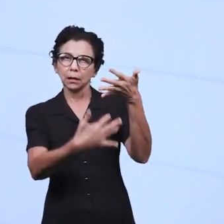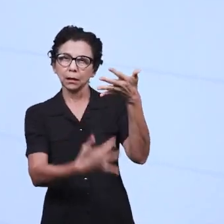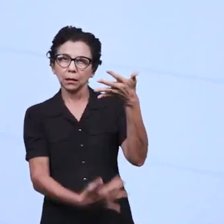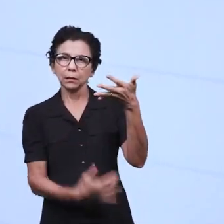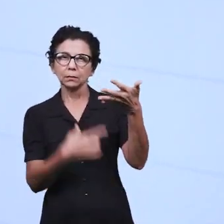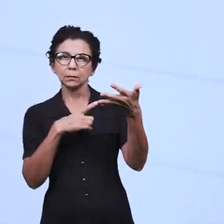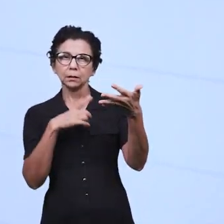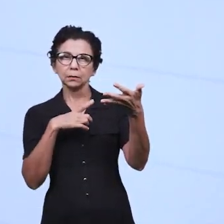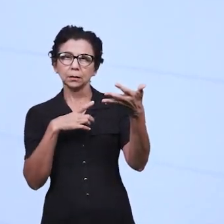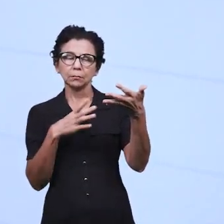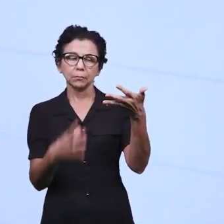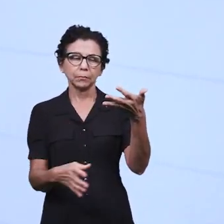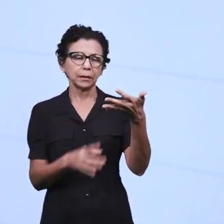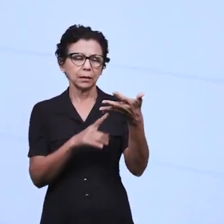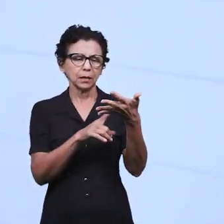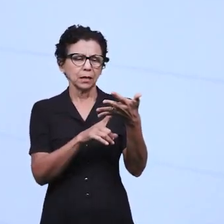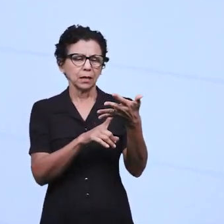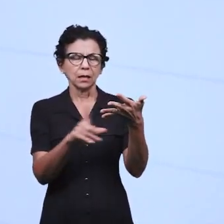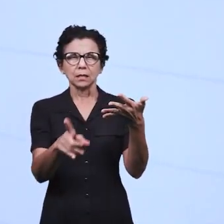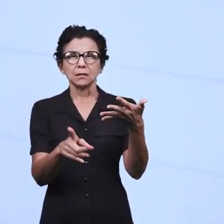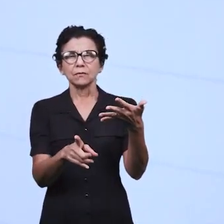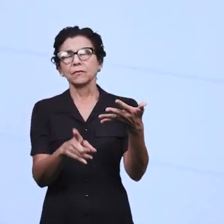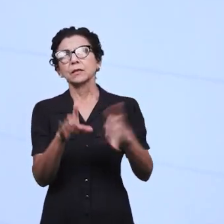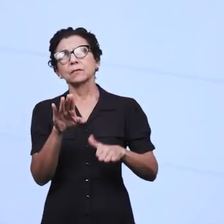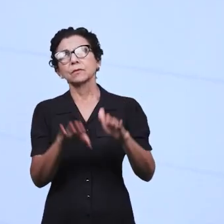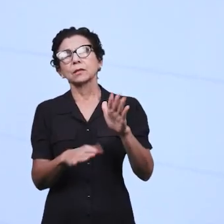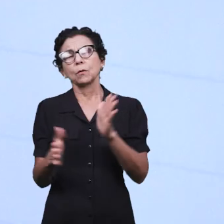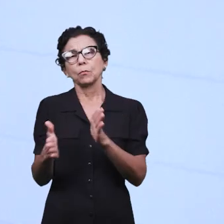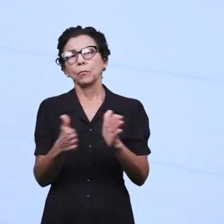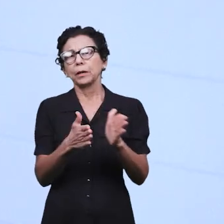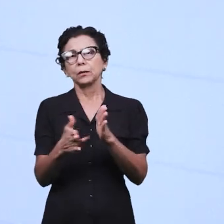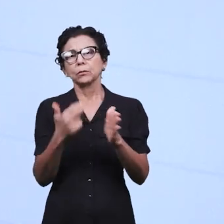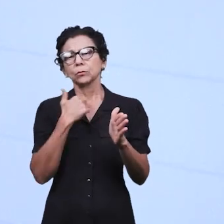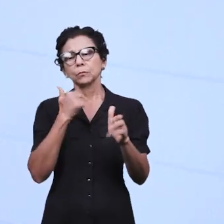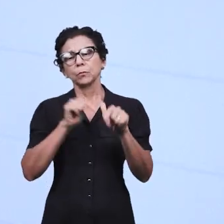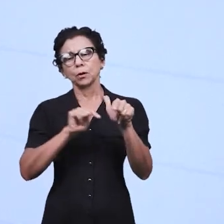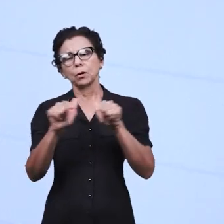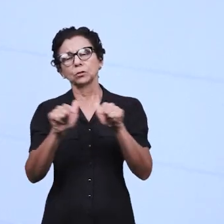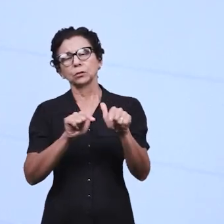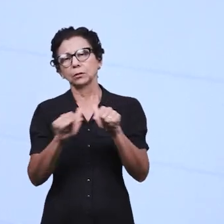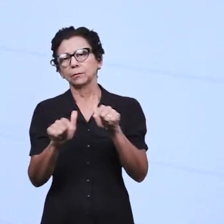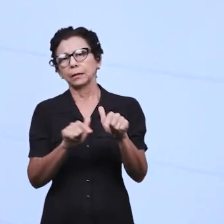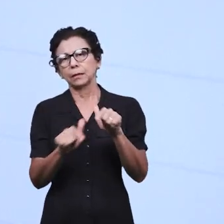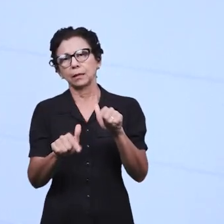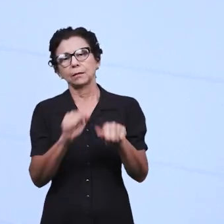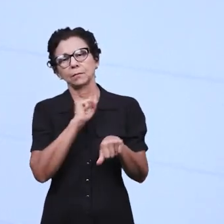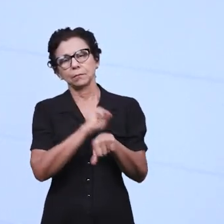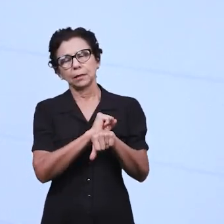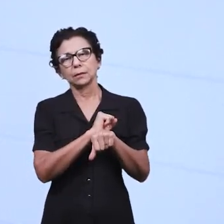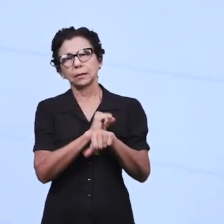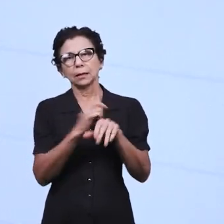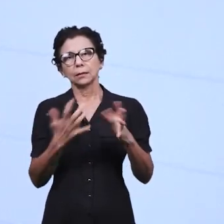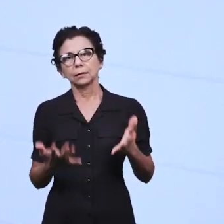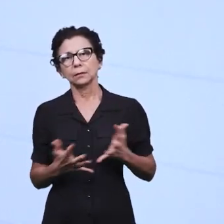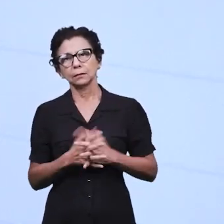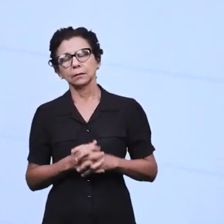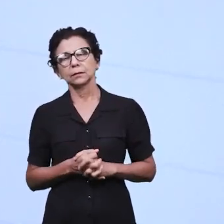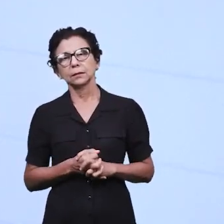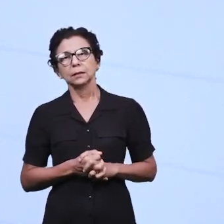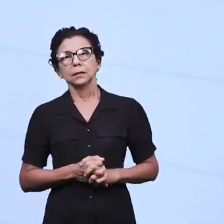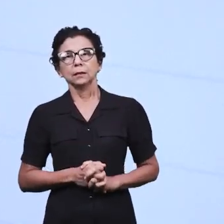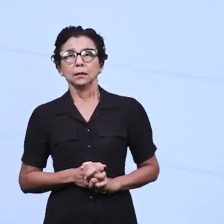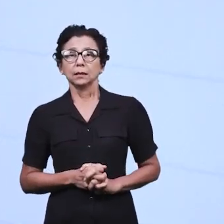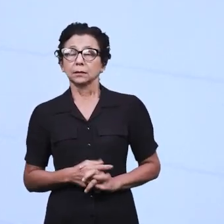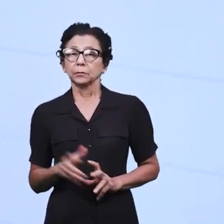nem é uma invalidez, nem é uma doença permanente, né? É algo momentâneo que você vai precisar parar de trabalhar e pode ser que você